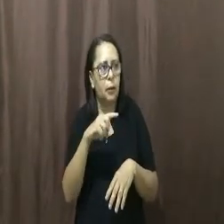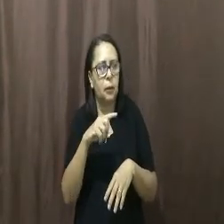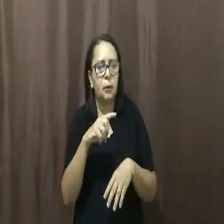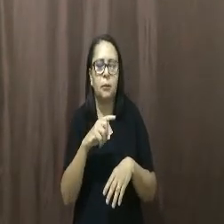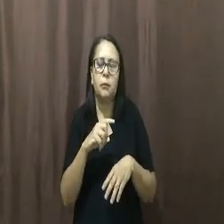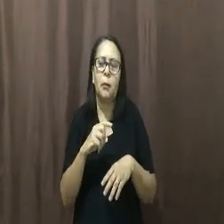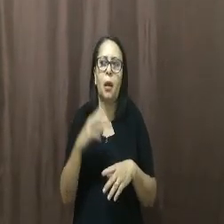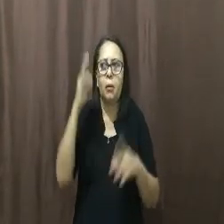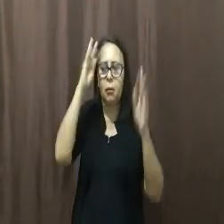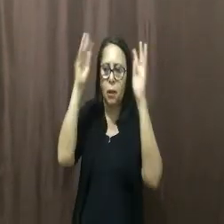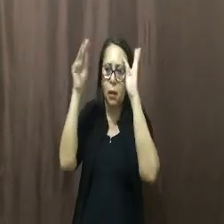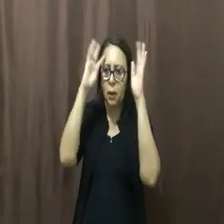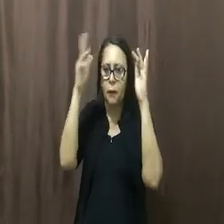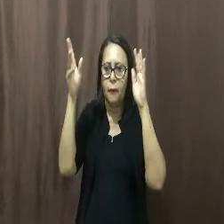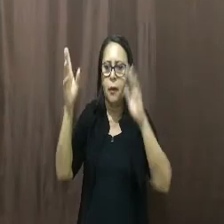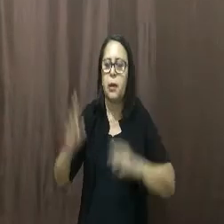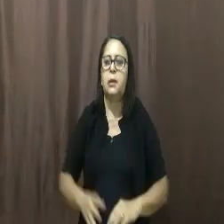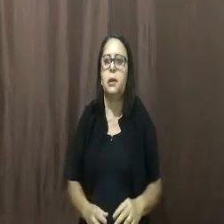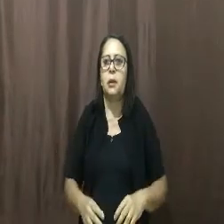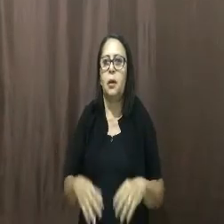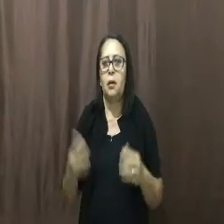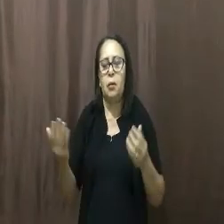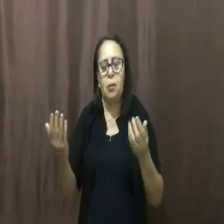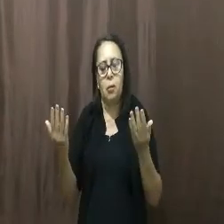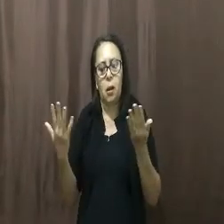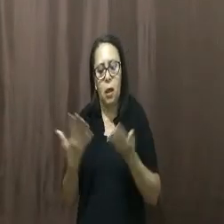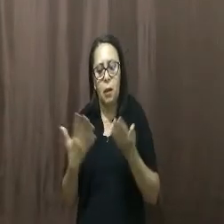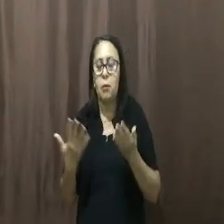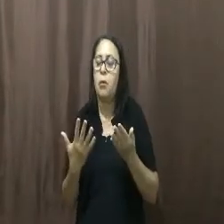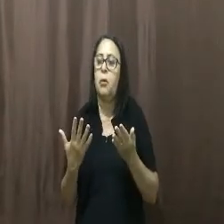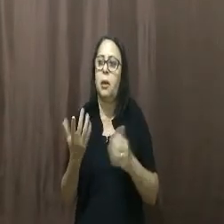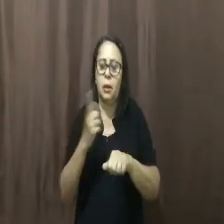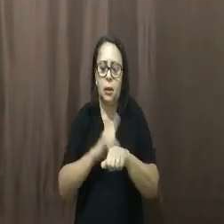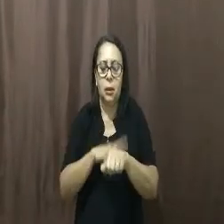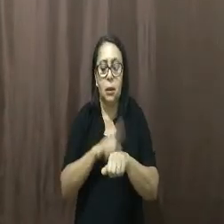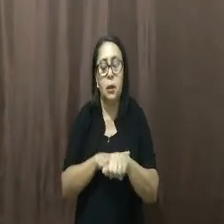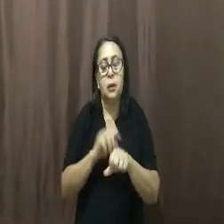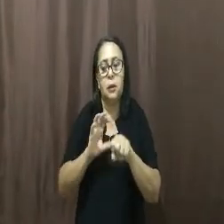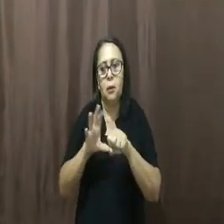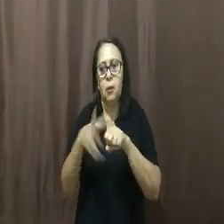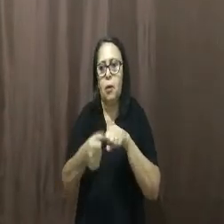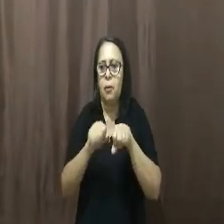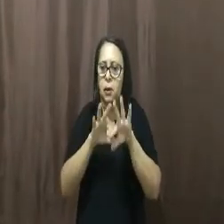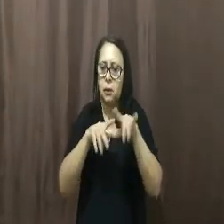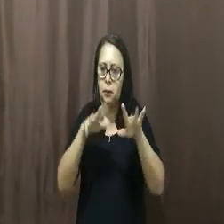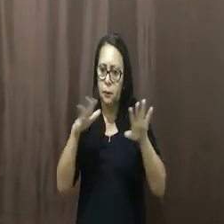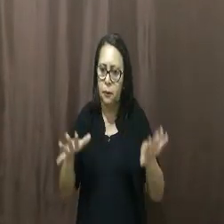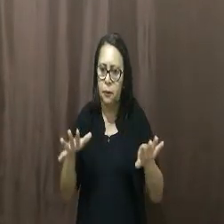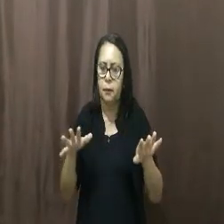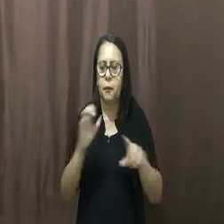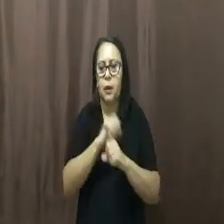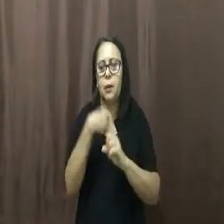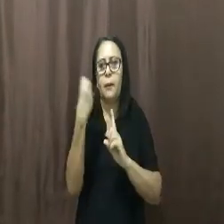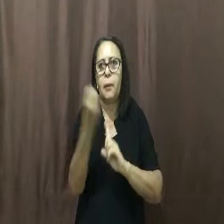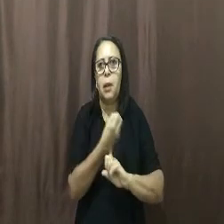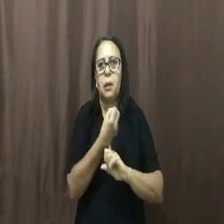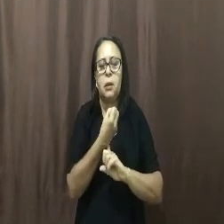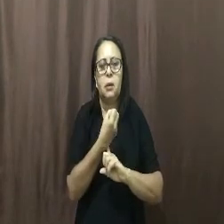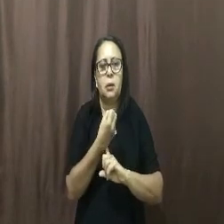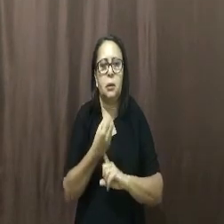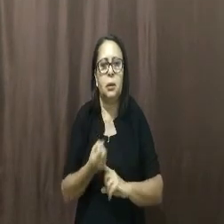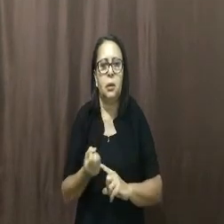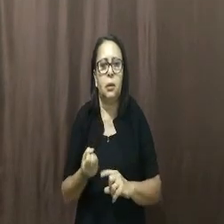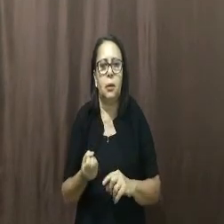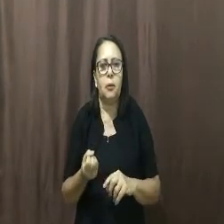palestra, é uma reflexão desse momento crítico que estamos vivendo, que é em pandemia, isolamento